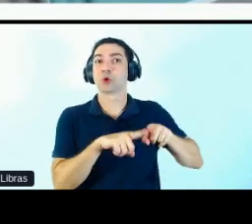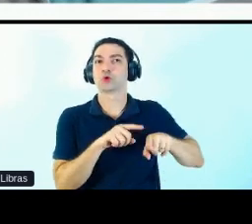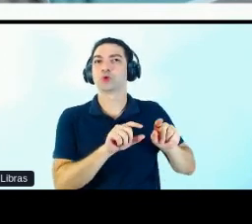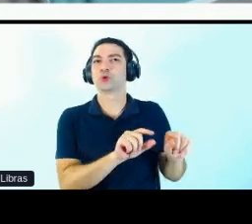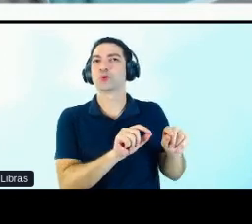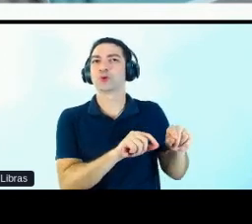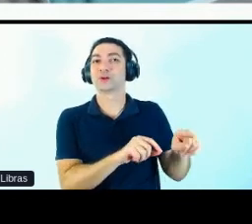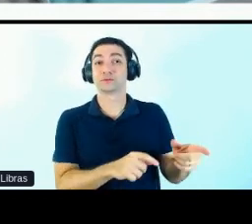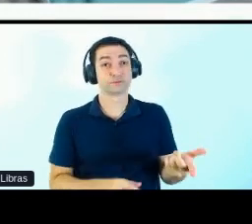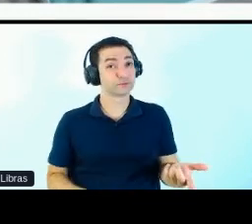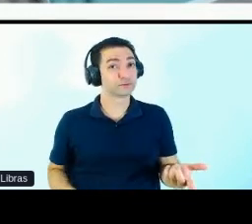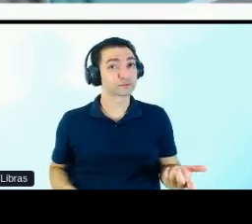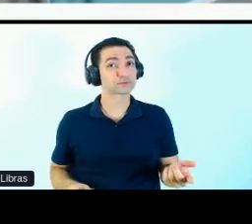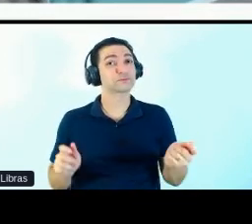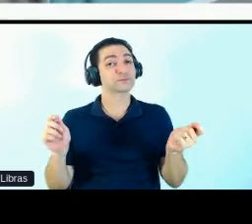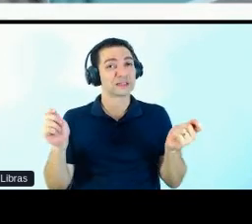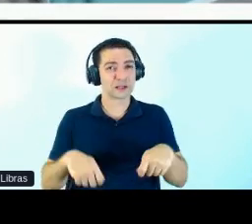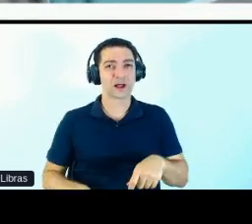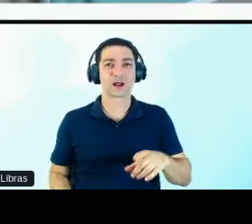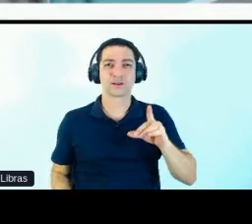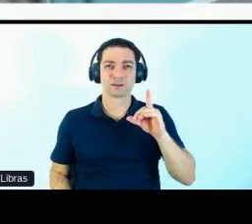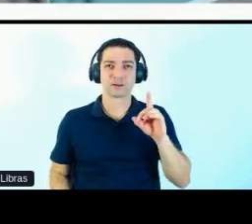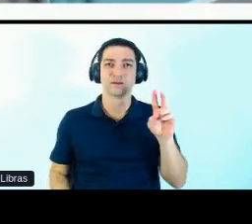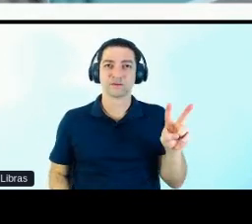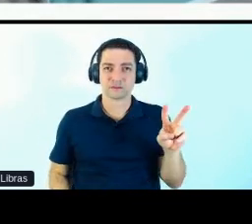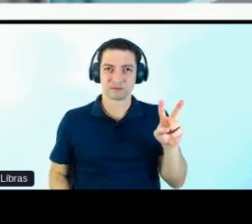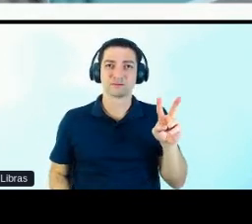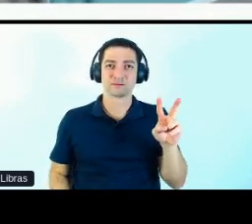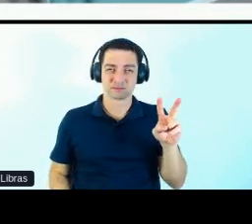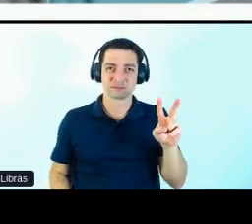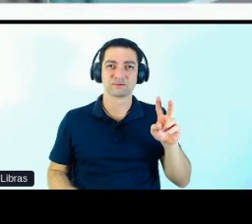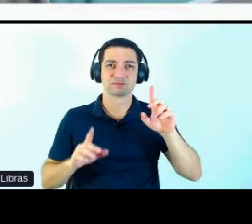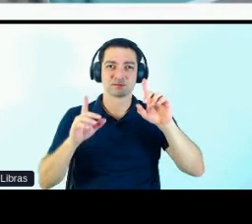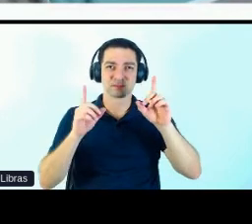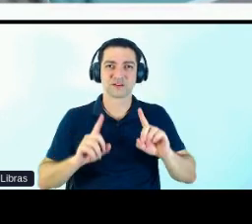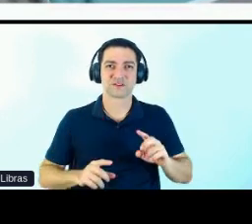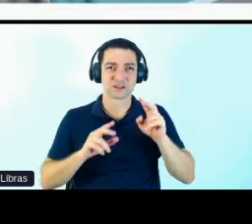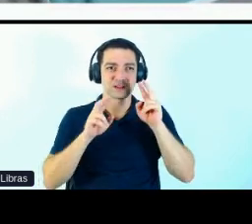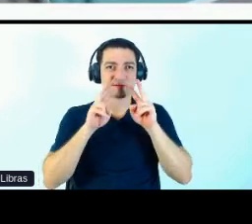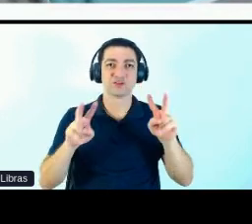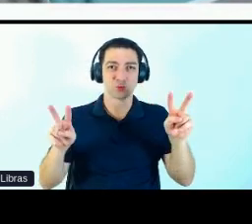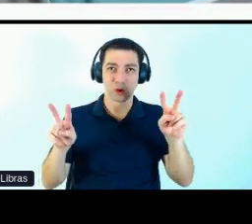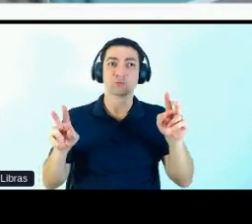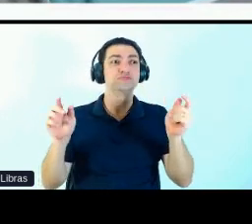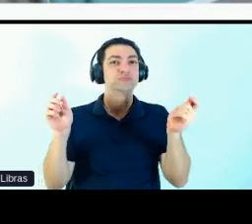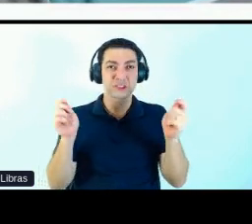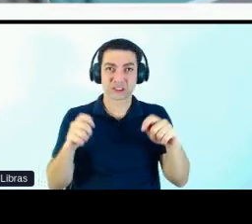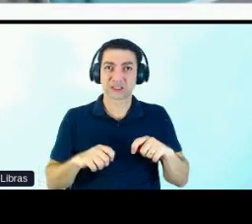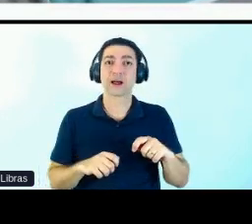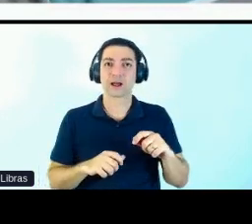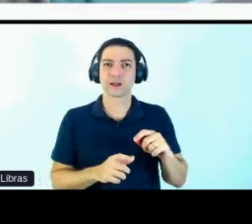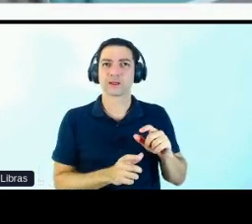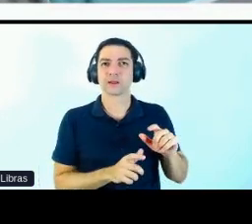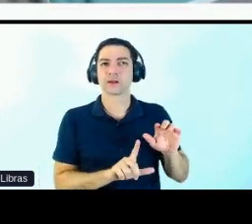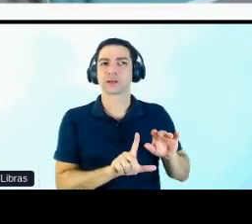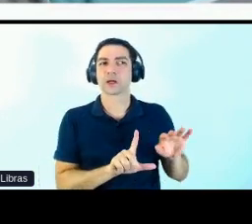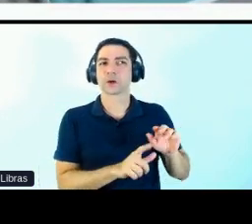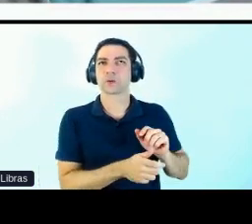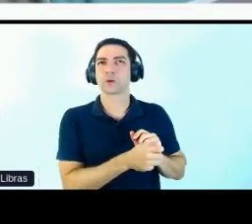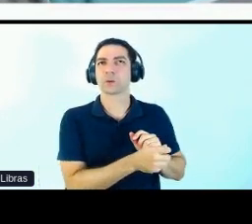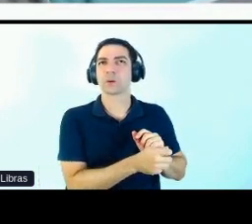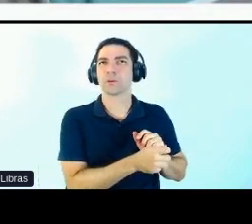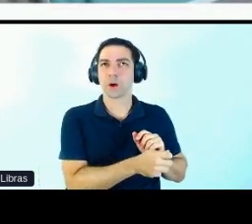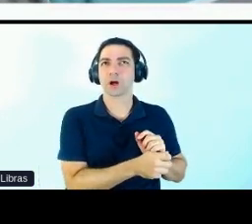visual. Porque hoje em dia, você não consegue ir no supermercado, ele não consegue ir